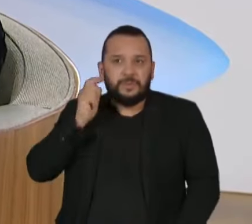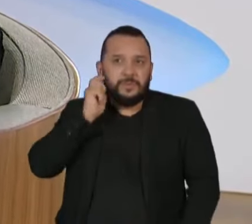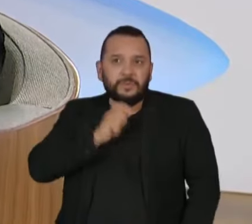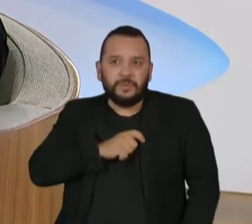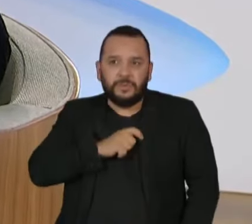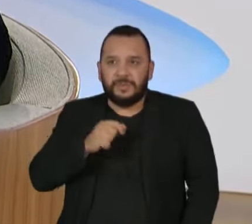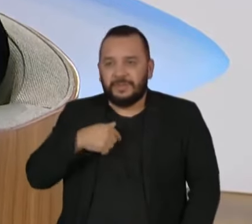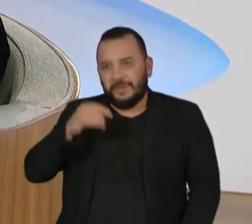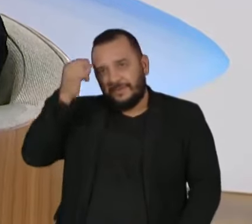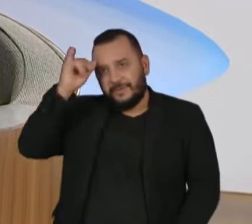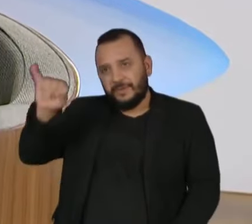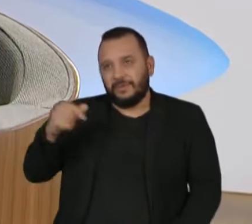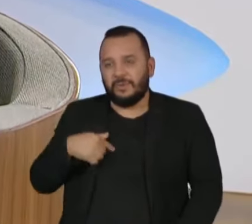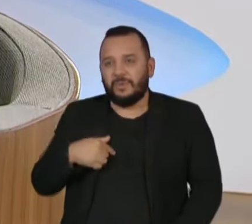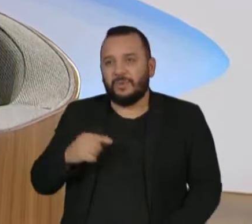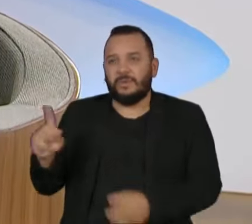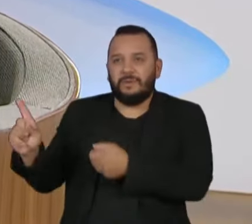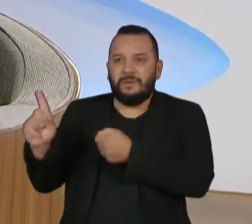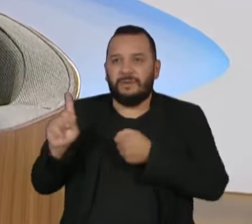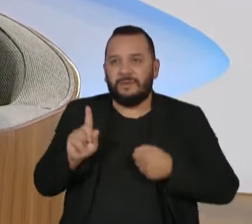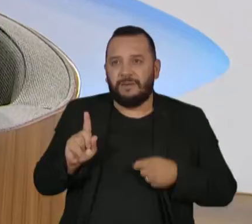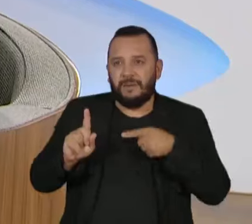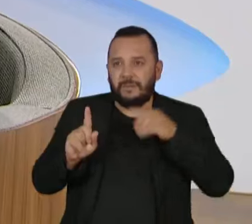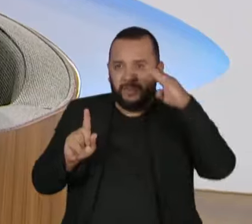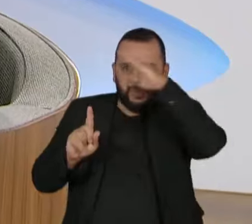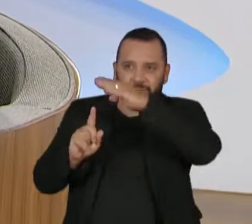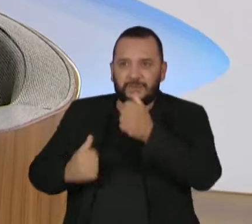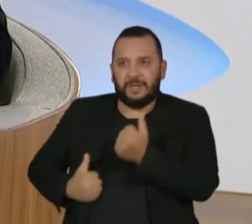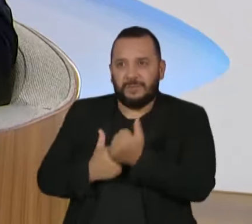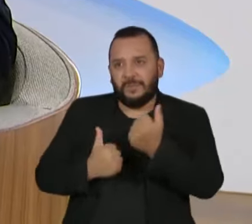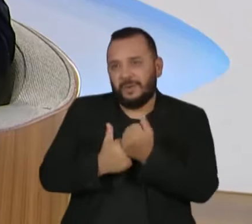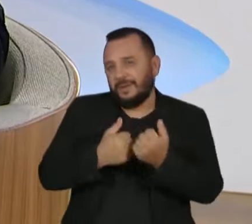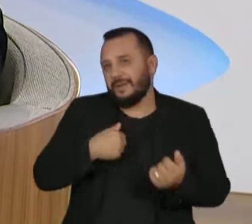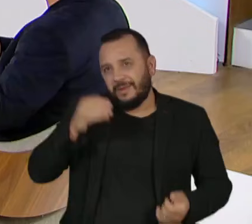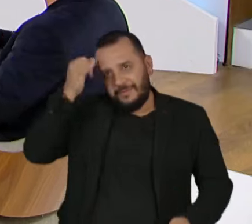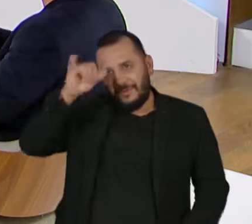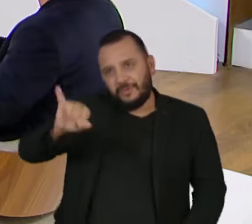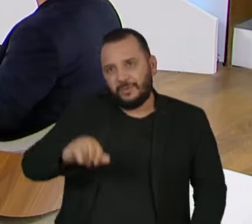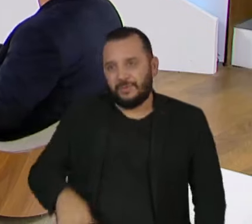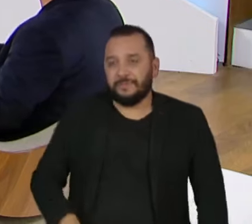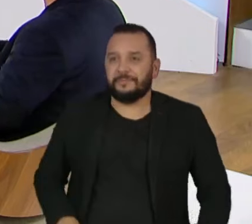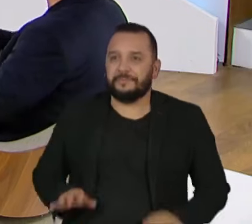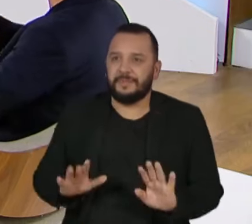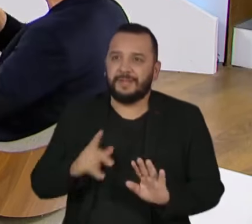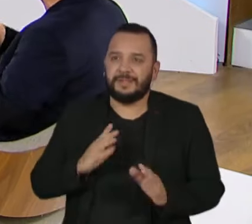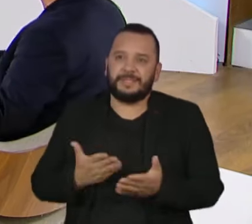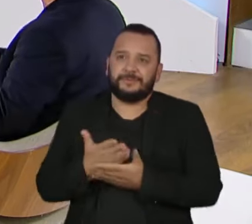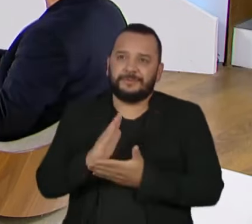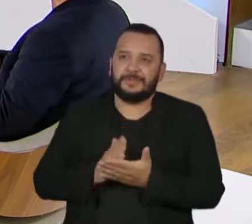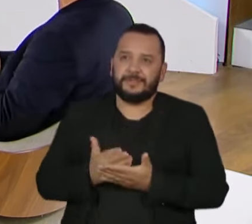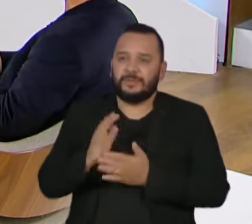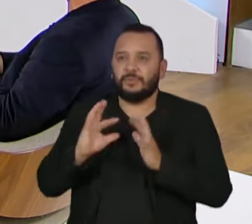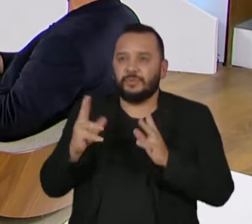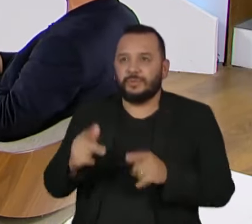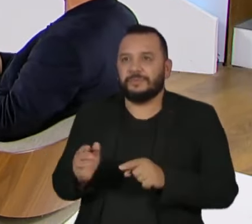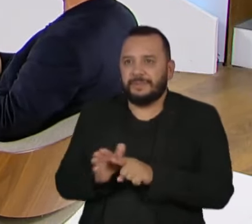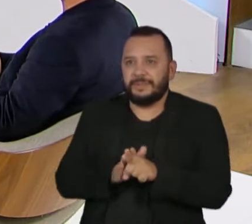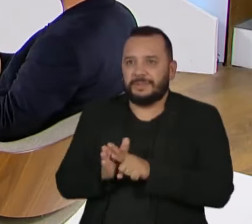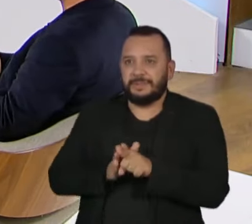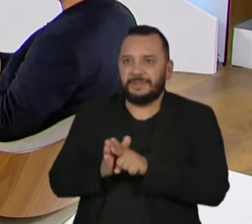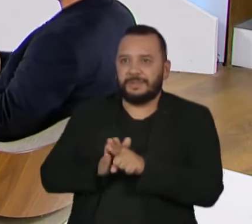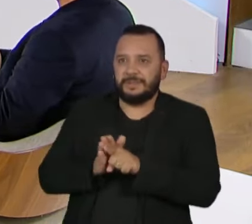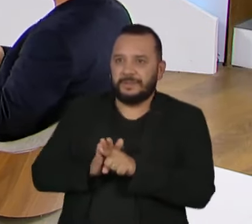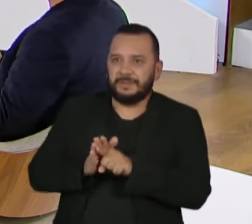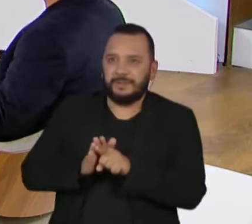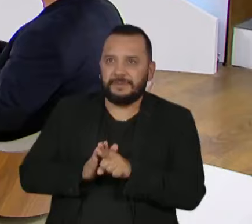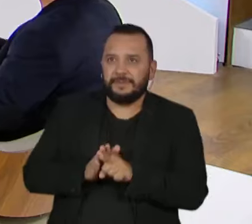o bolsonaro para Ah pra linha de frente agora existe uma frustração isso aparece em todas as pesquisas que a gente tá